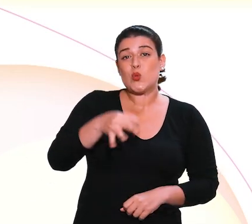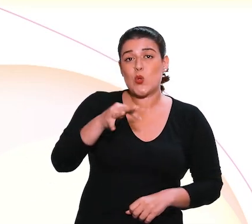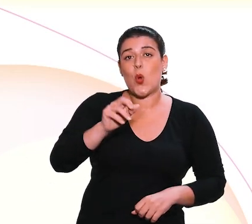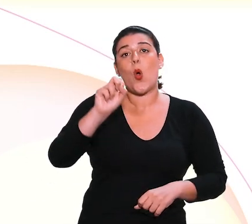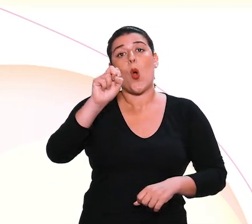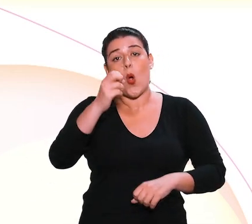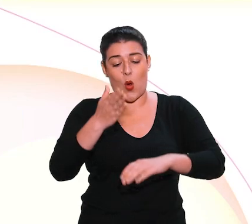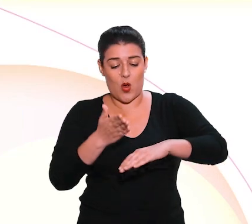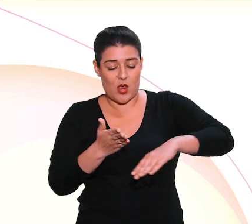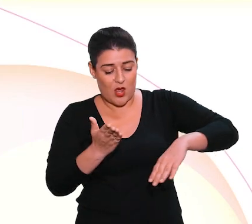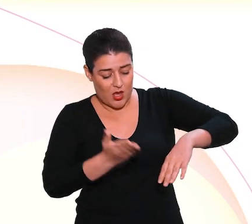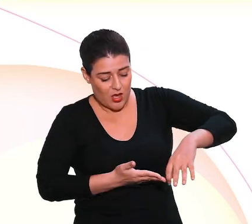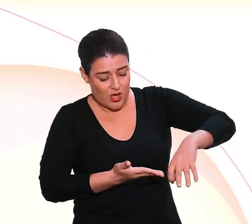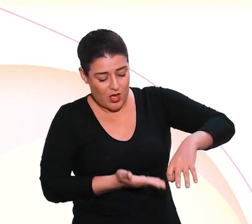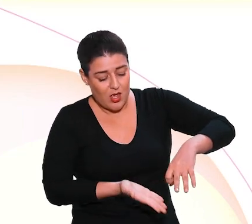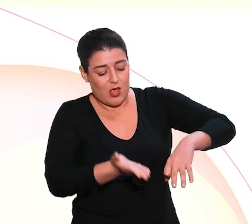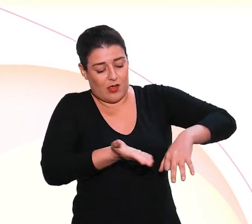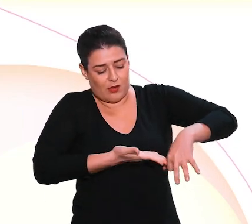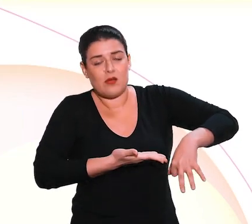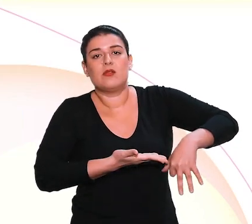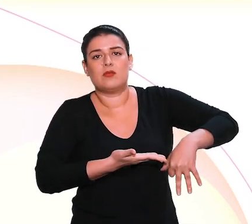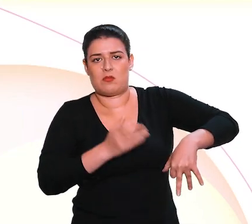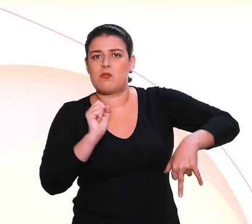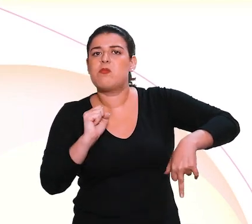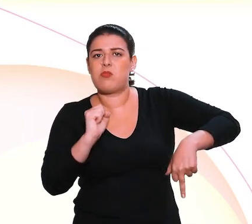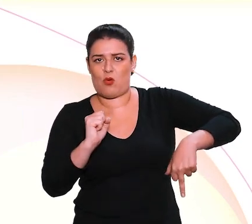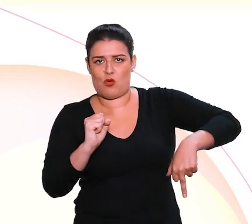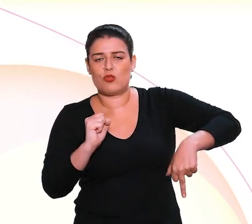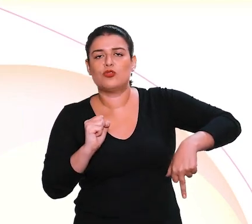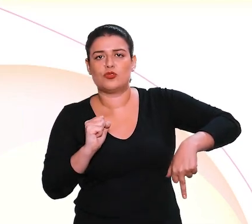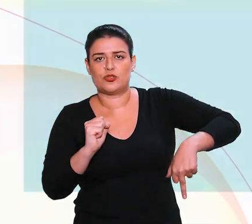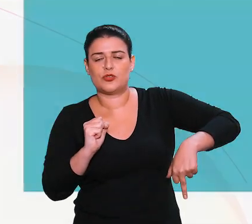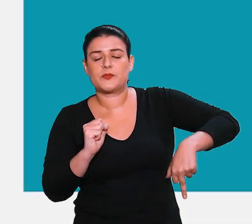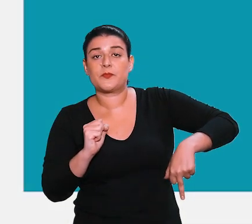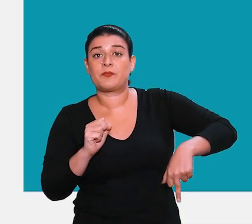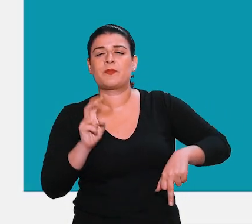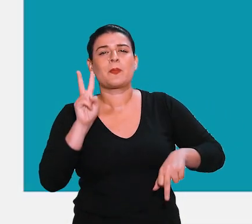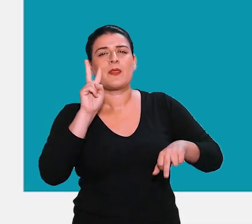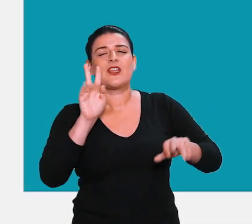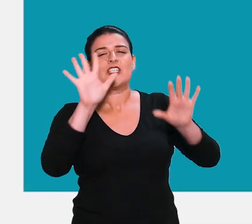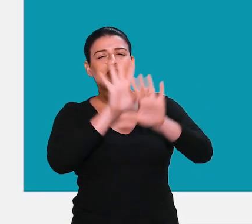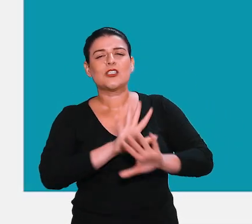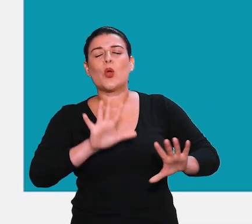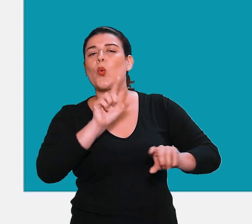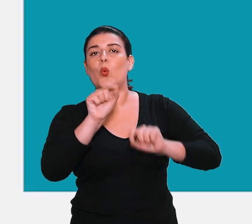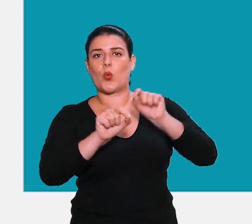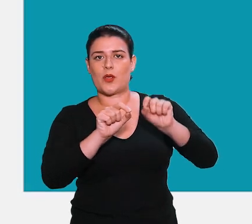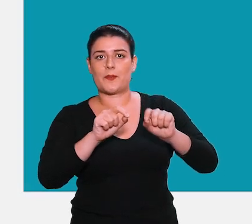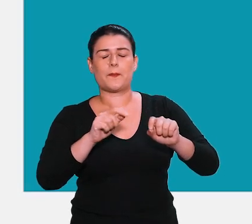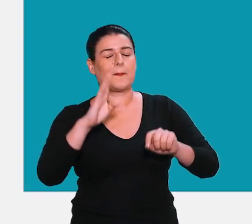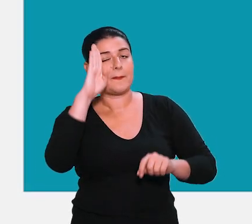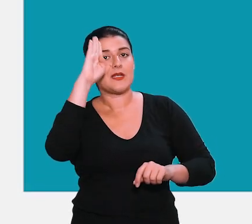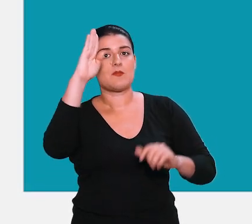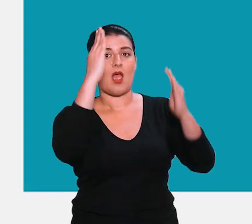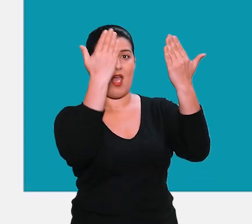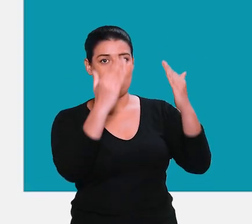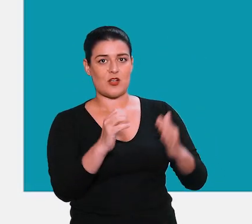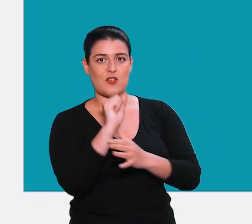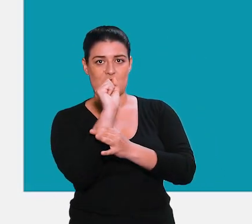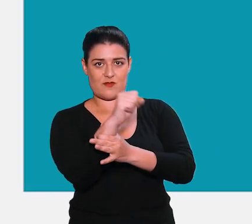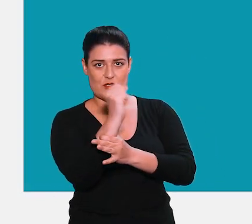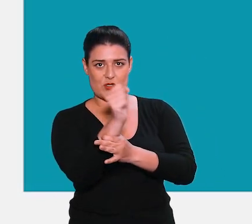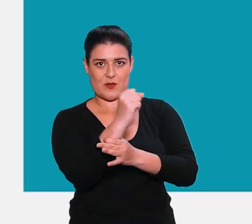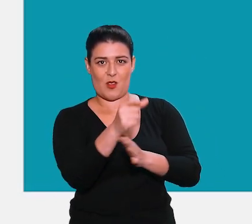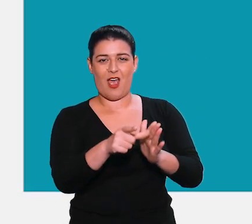dor ou uma nova amputação no paciente. Com isso a gente pode ver aqui que a avaliação fisioterapêutica na